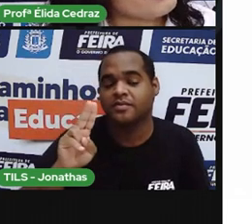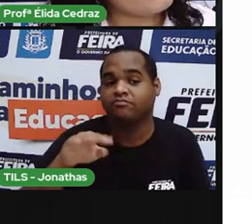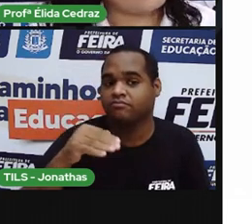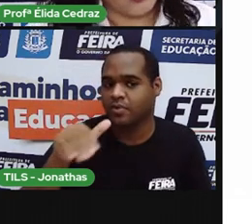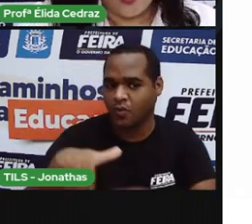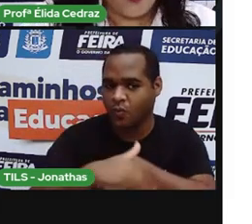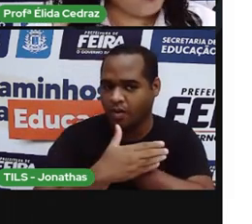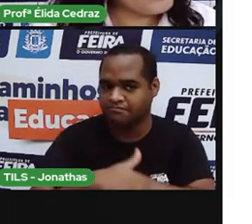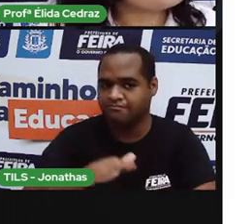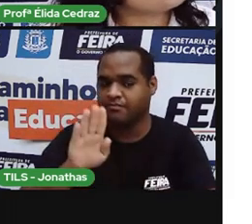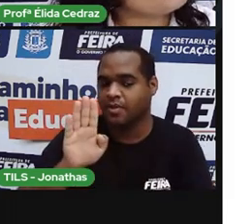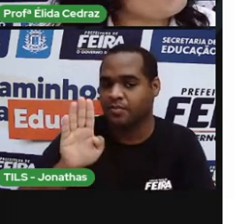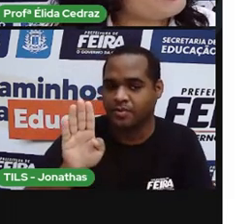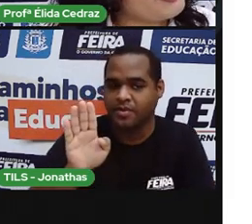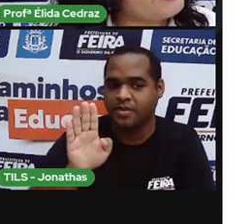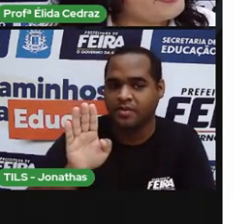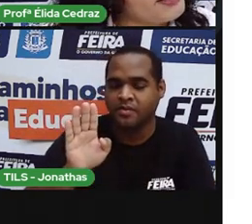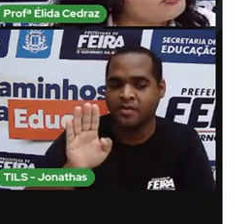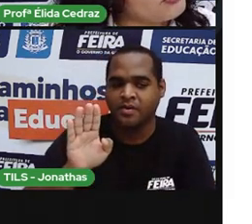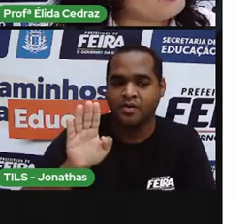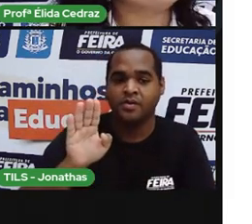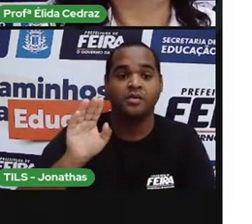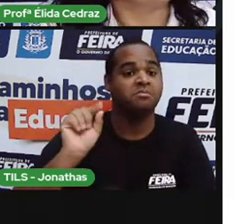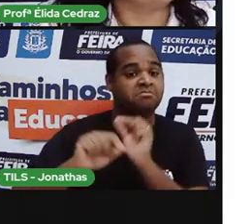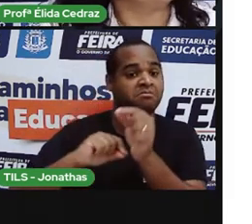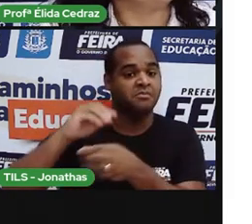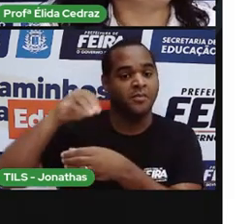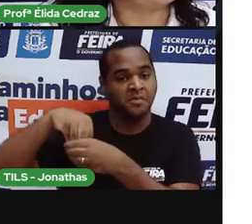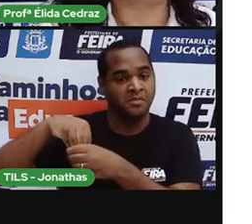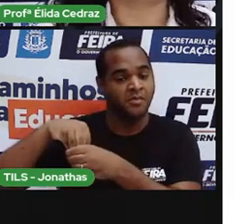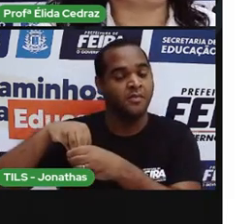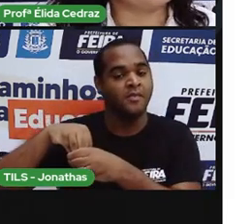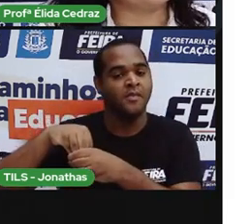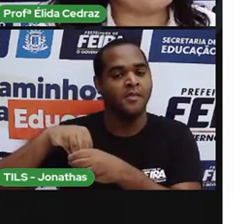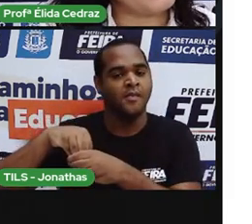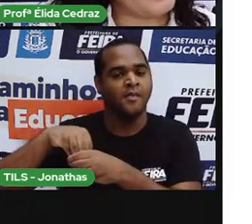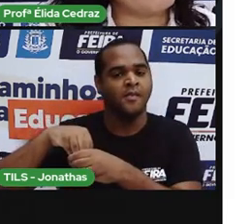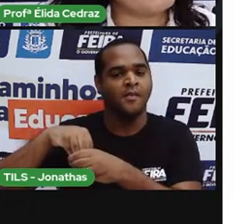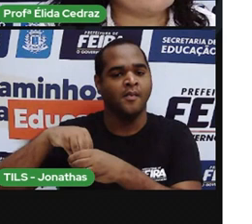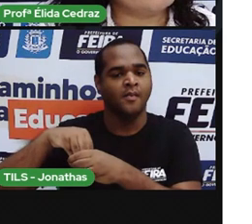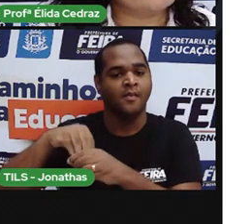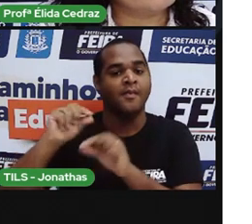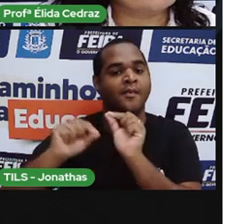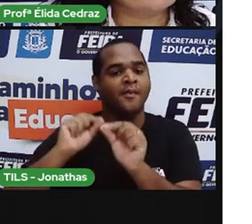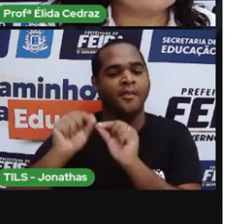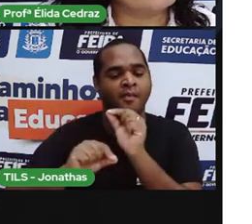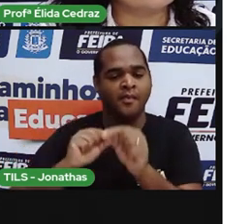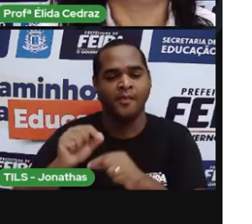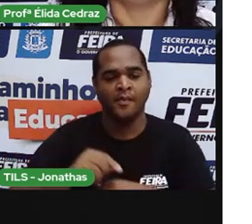isso aí. O anjo mora lá dentro. Onde é que o anjo morava?